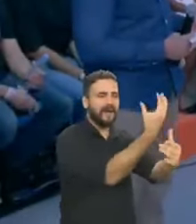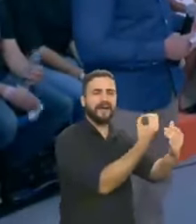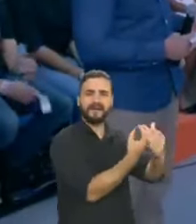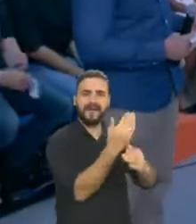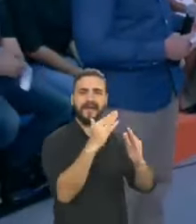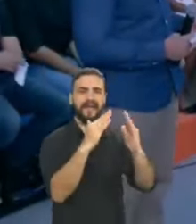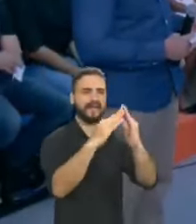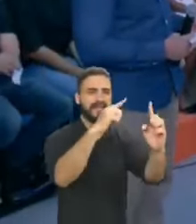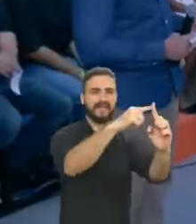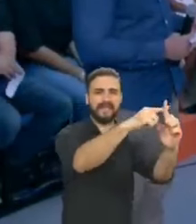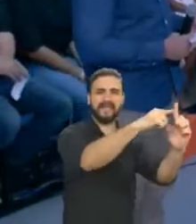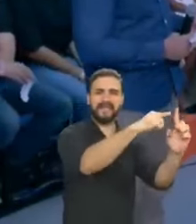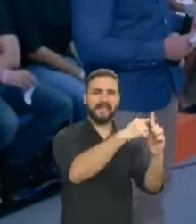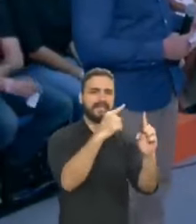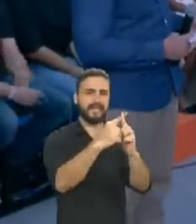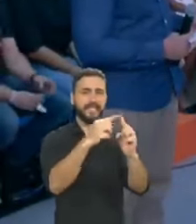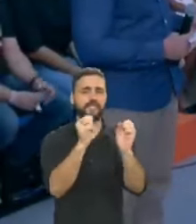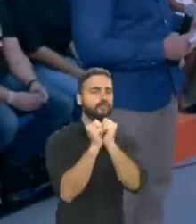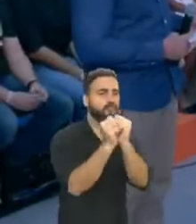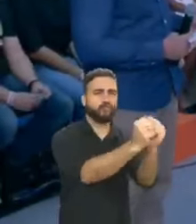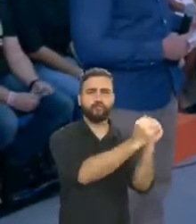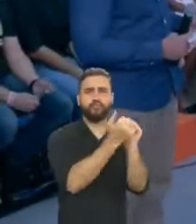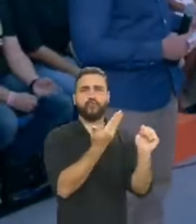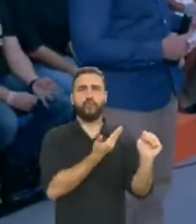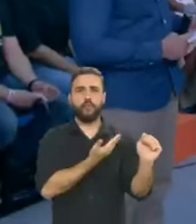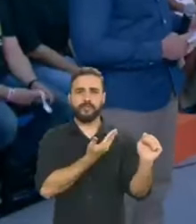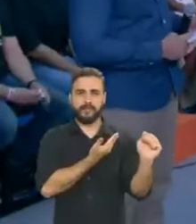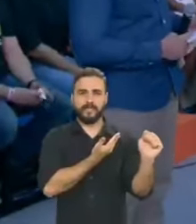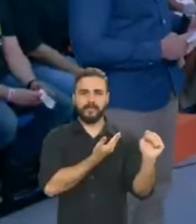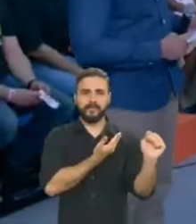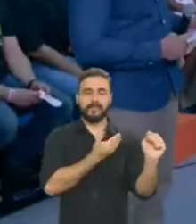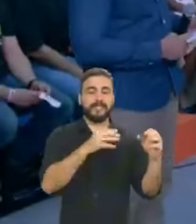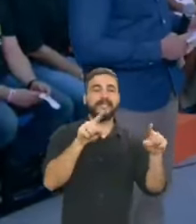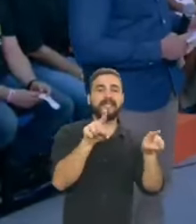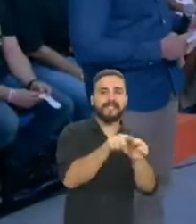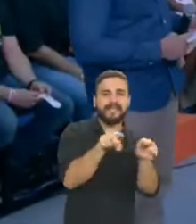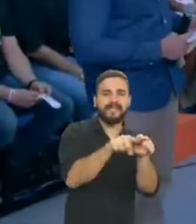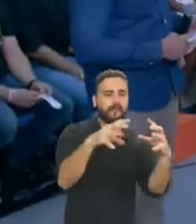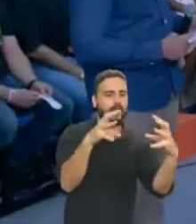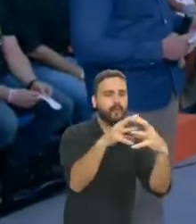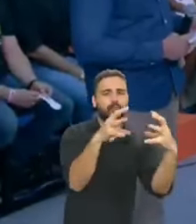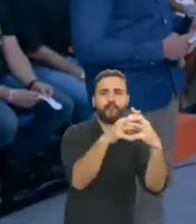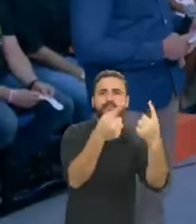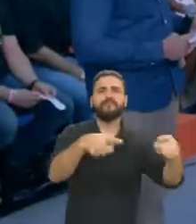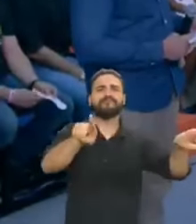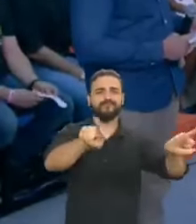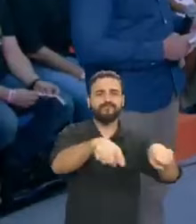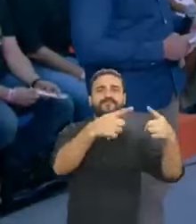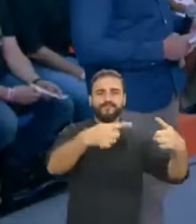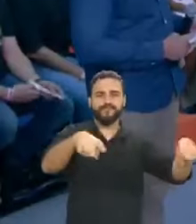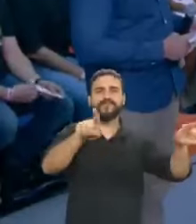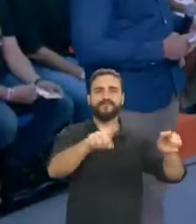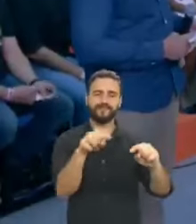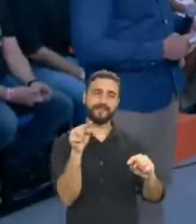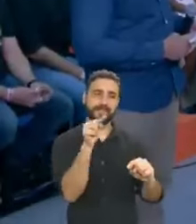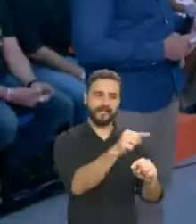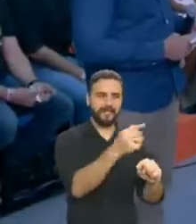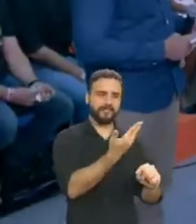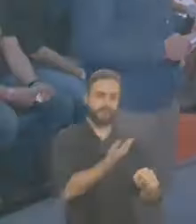os amigos, porque a música ela permitiu que nós fizéssemos muitos amigos, e por meio